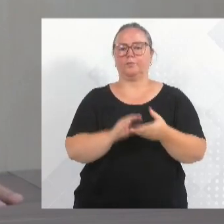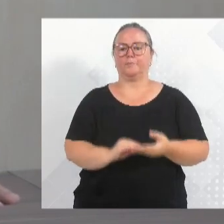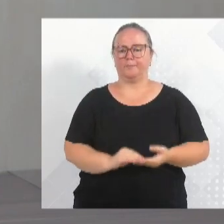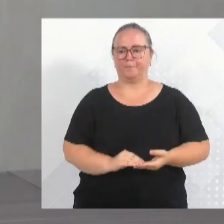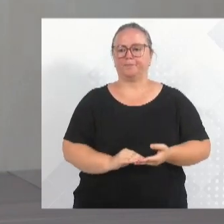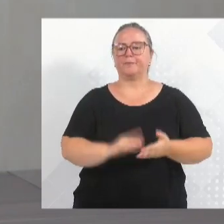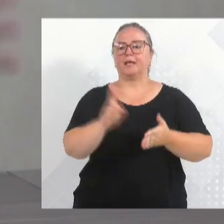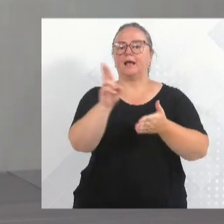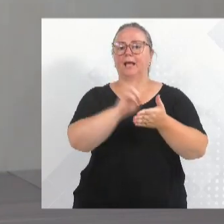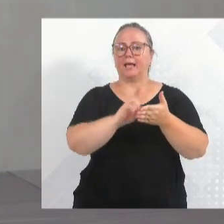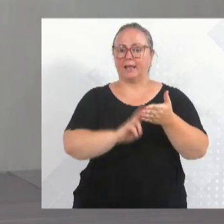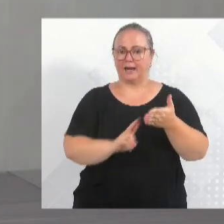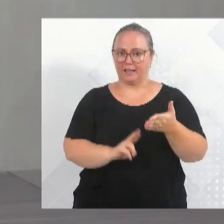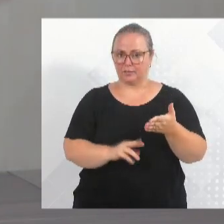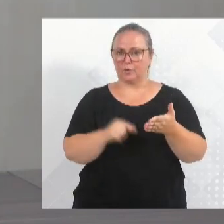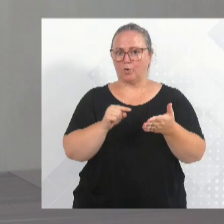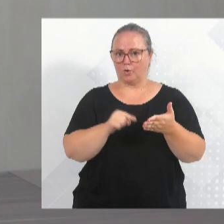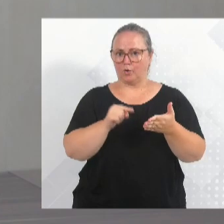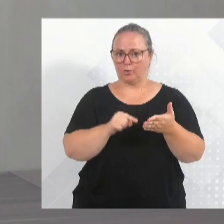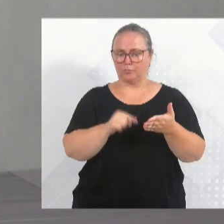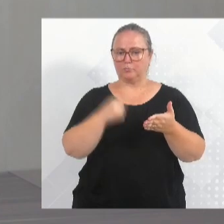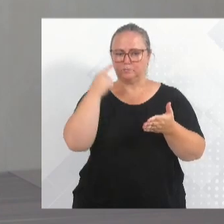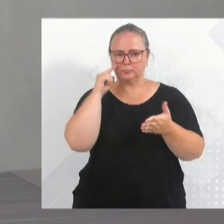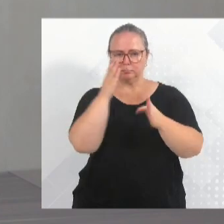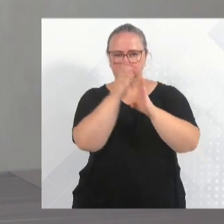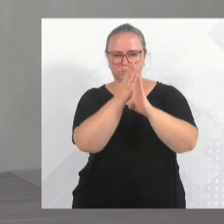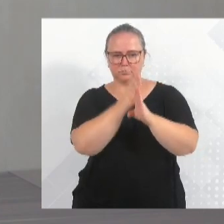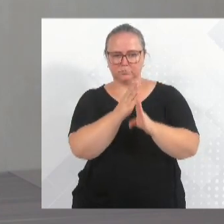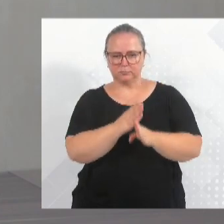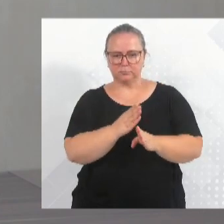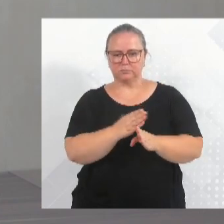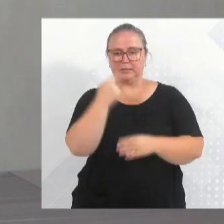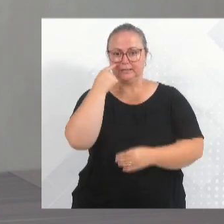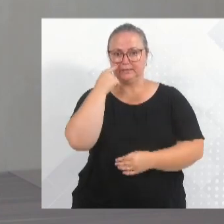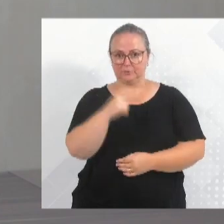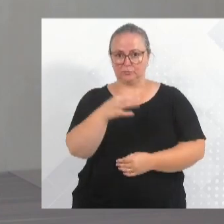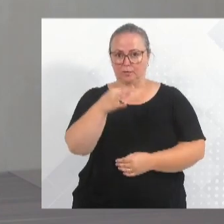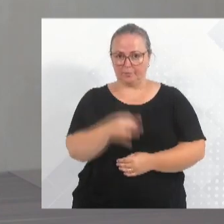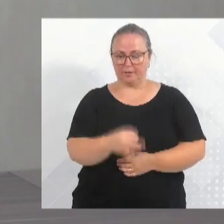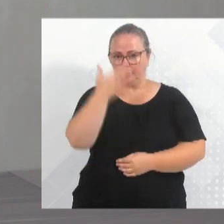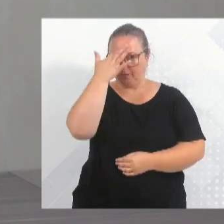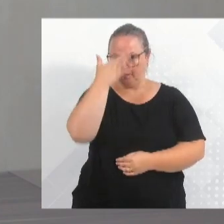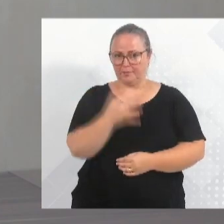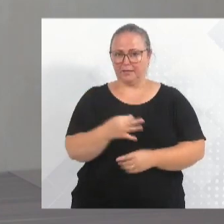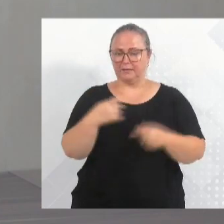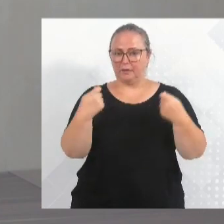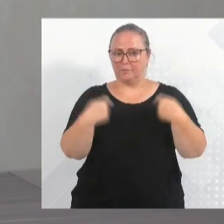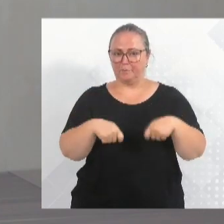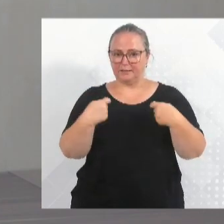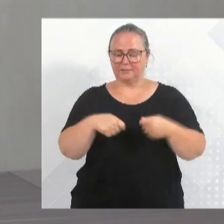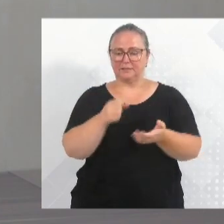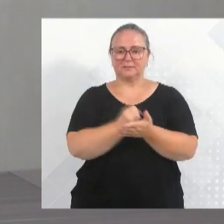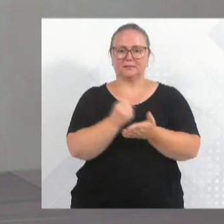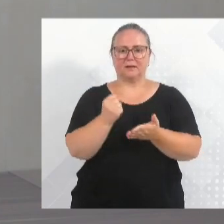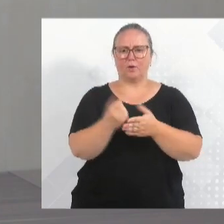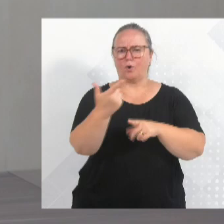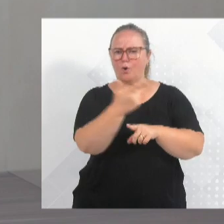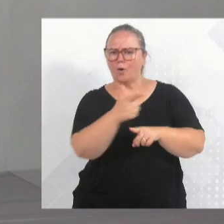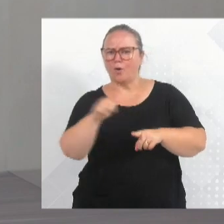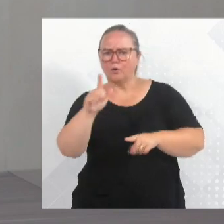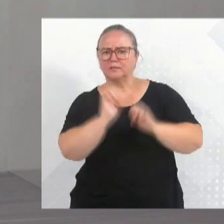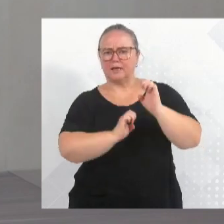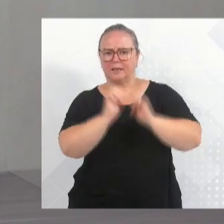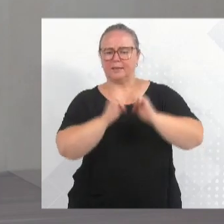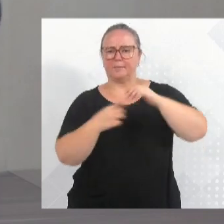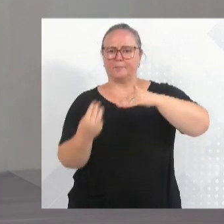no relatório, que a gente no diagnóstico que está sendo feito, se nós entendermos que é necessária a contratação de empresa